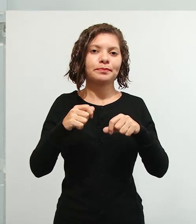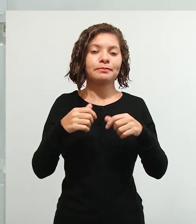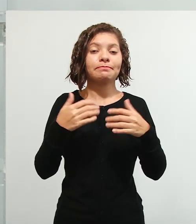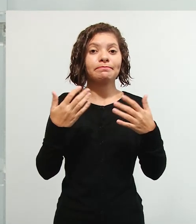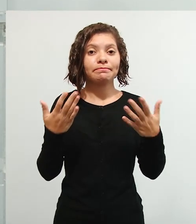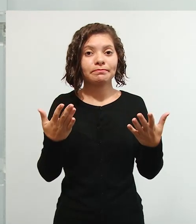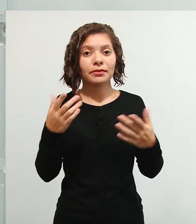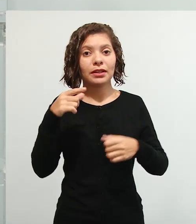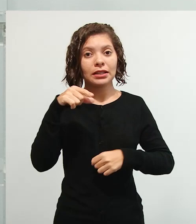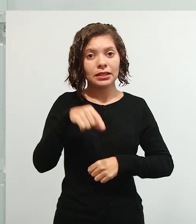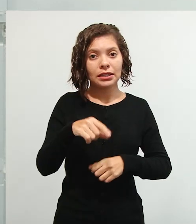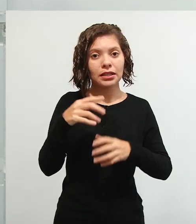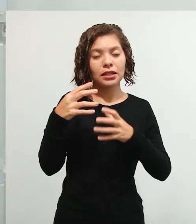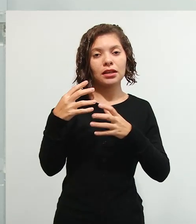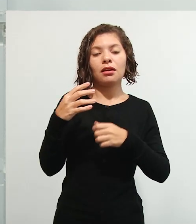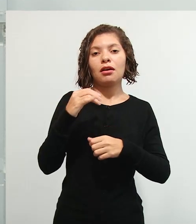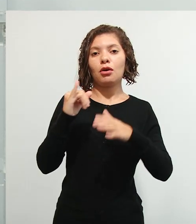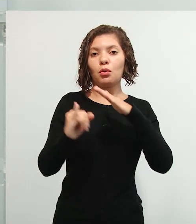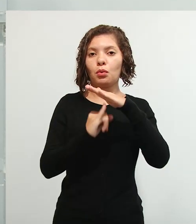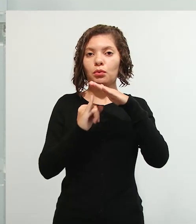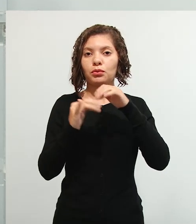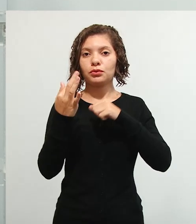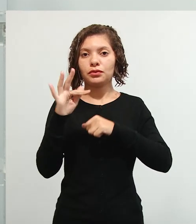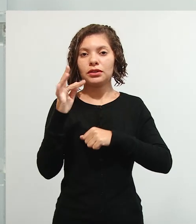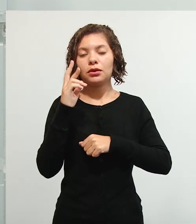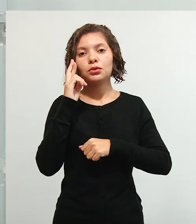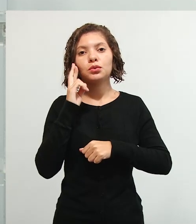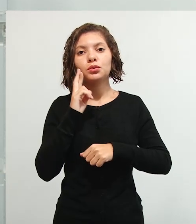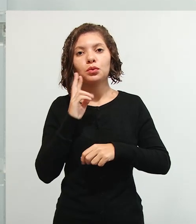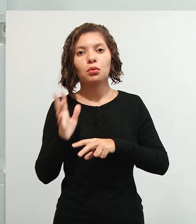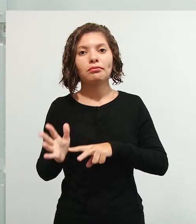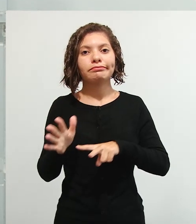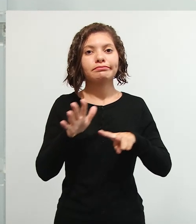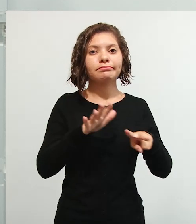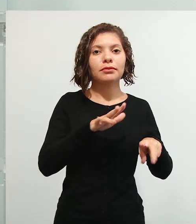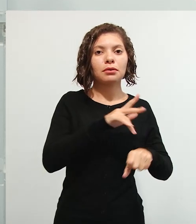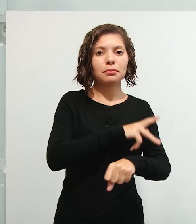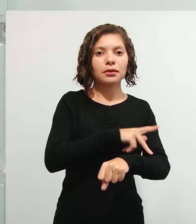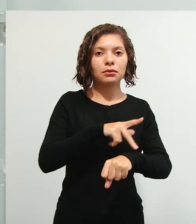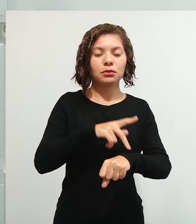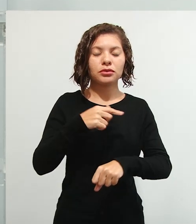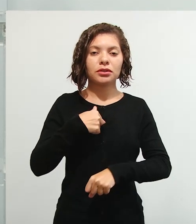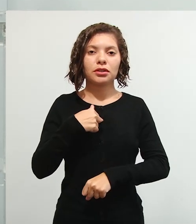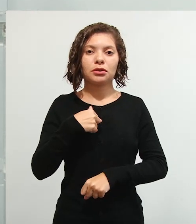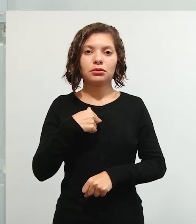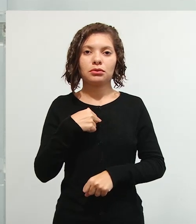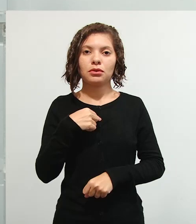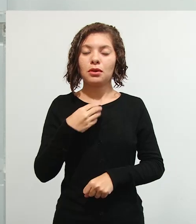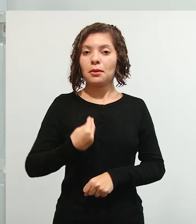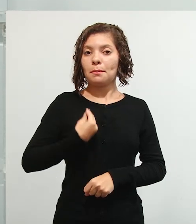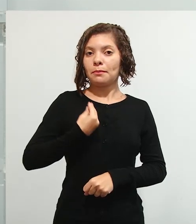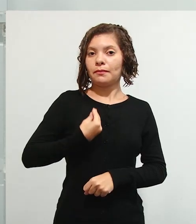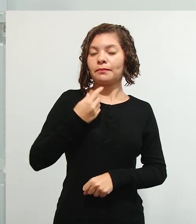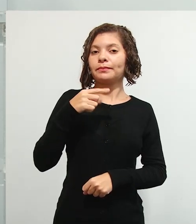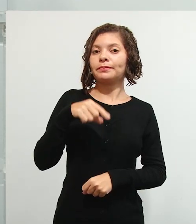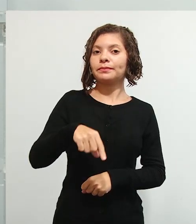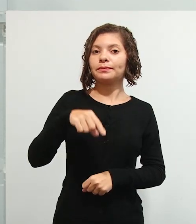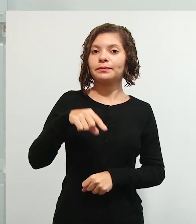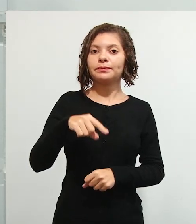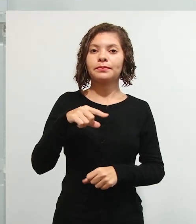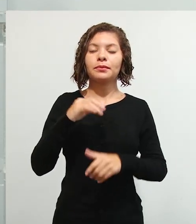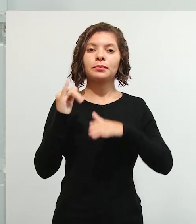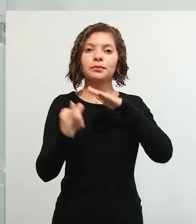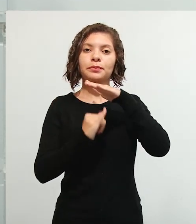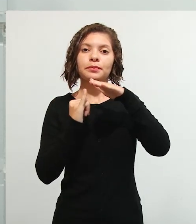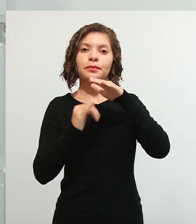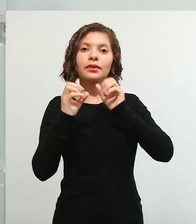nesta semana pedagógica do Instituto Federal de Rondônia, eu estou numa instituição de ensino